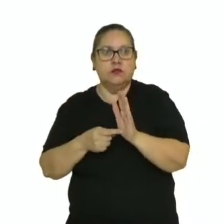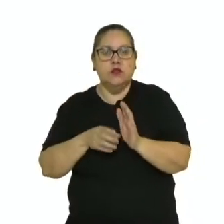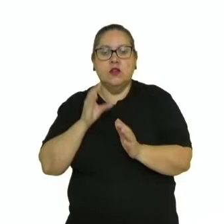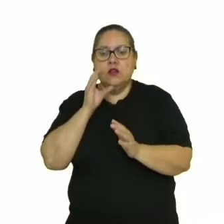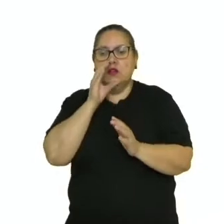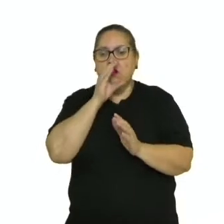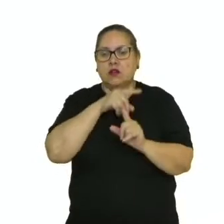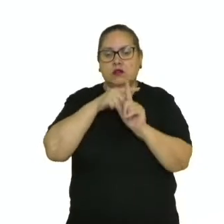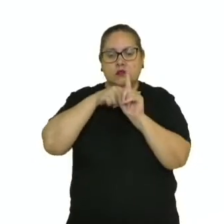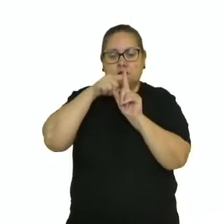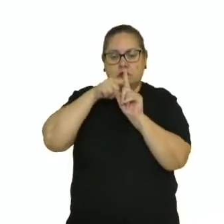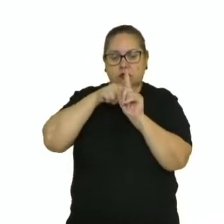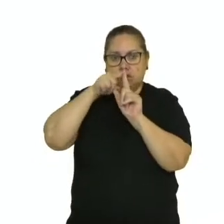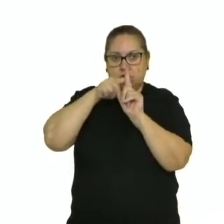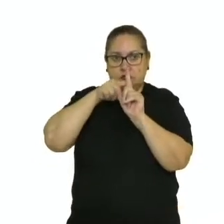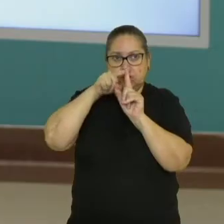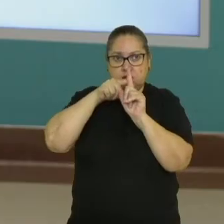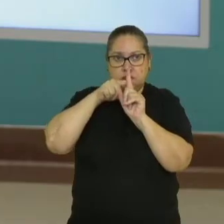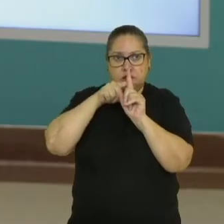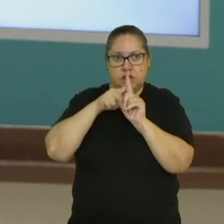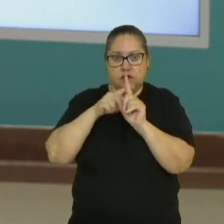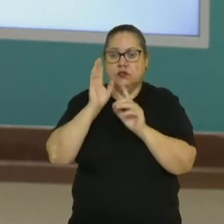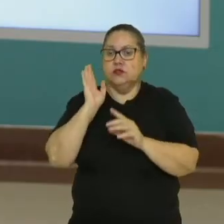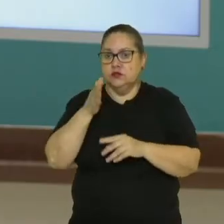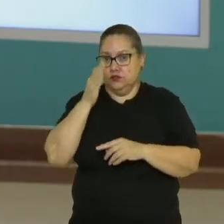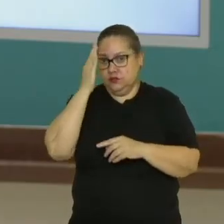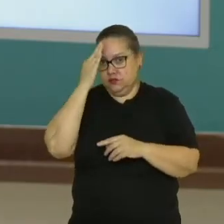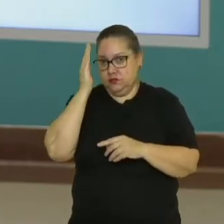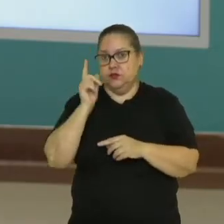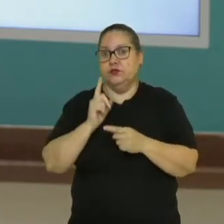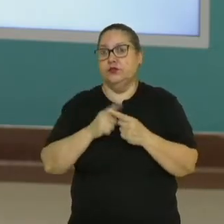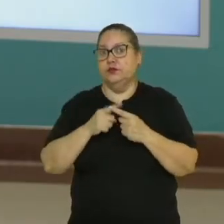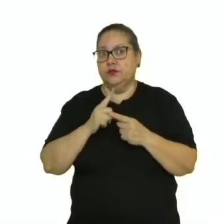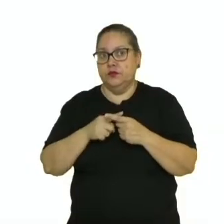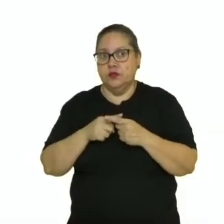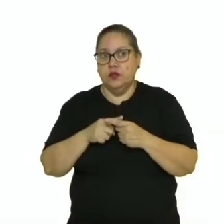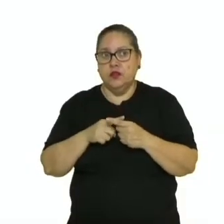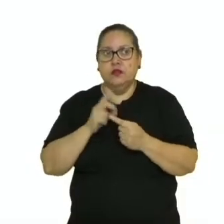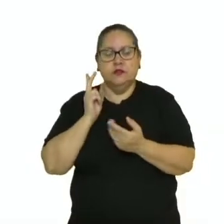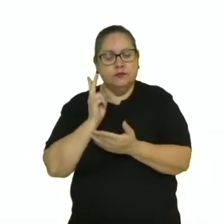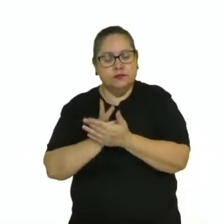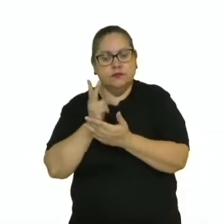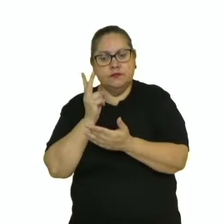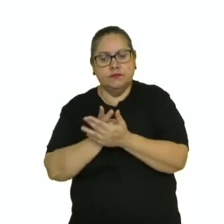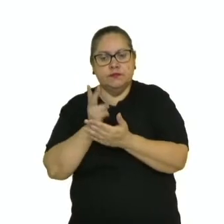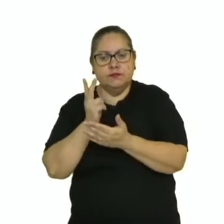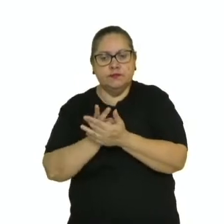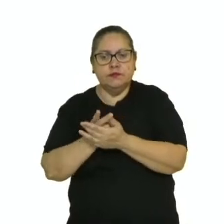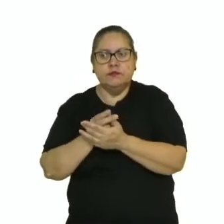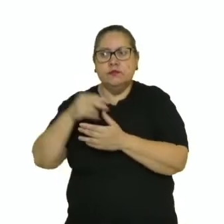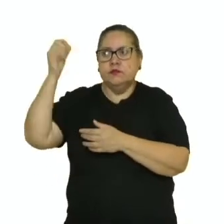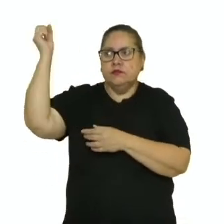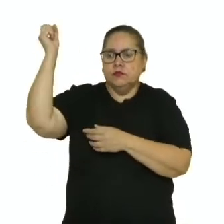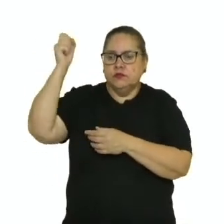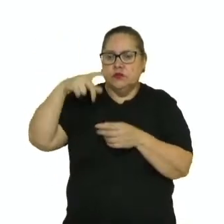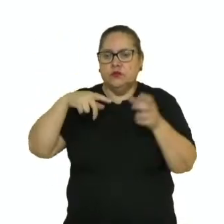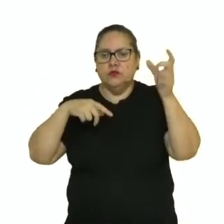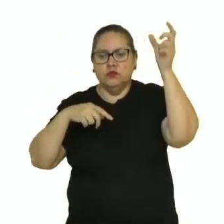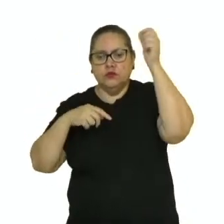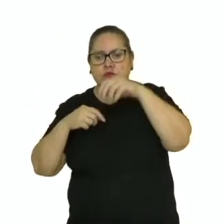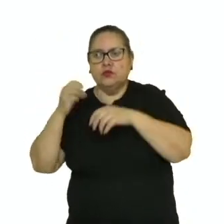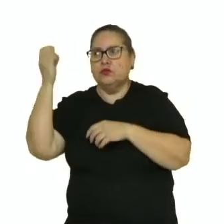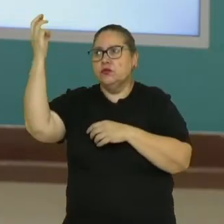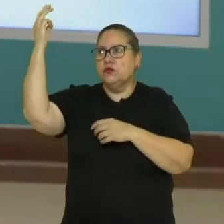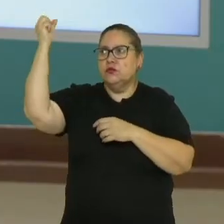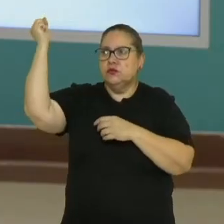temperatura bastante elevada, e nós já sabemos por quê, e era constantemente bombardeada por raios